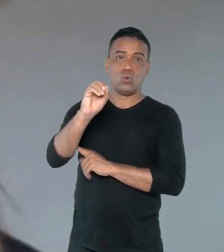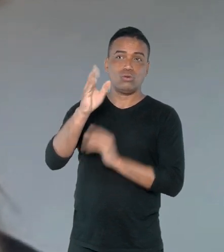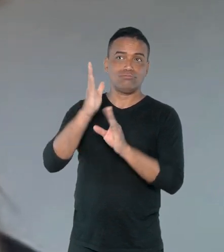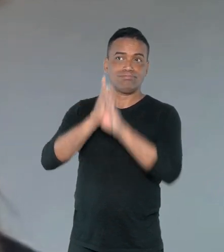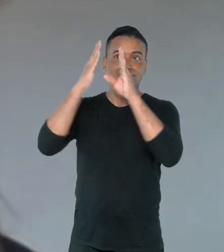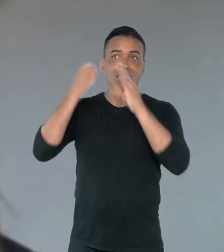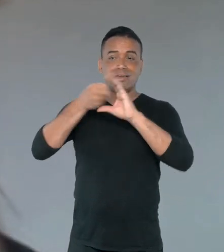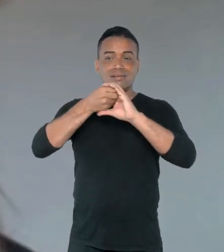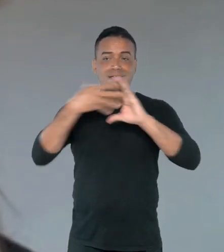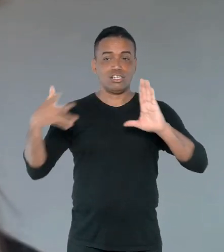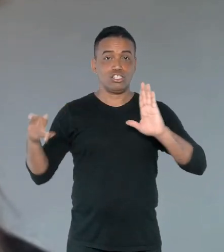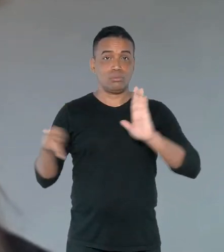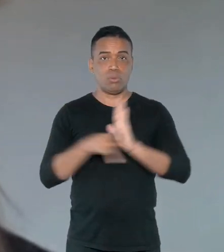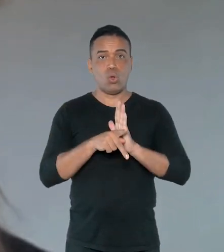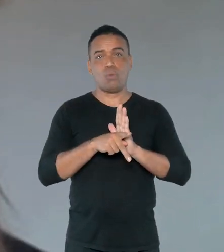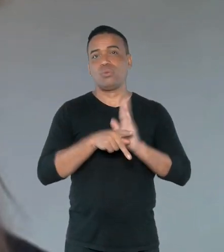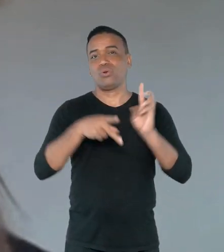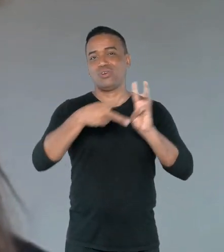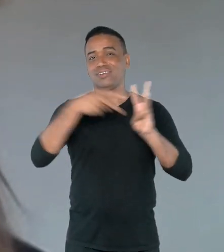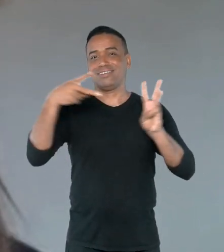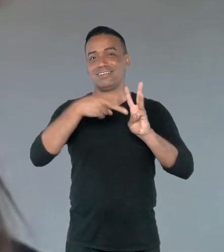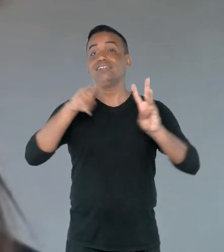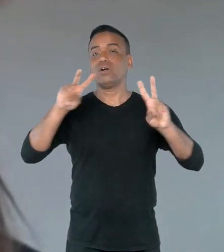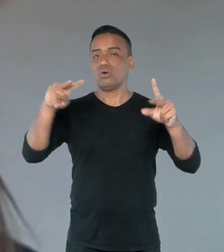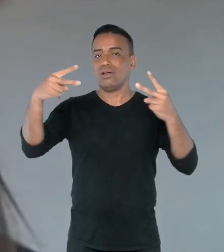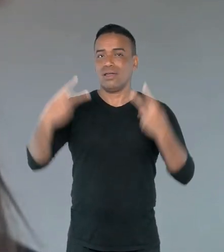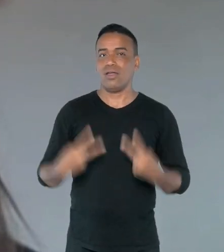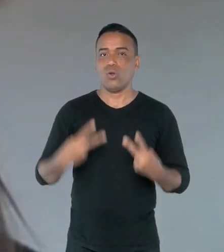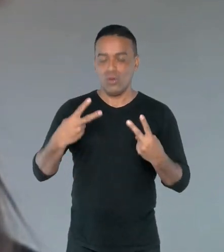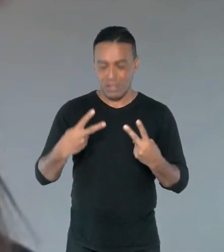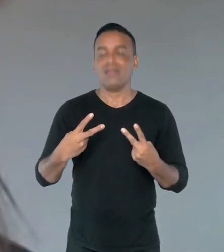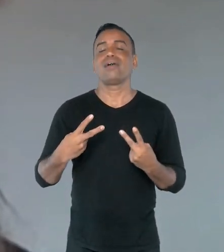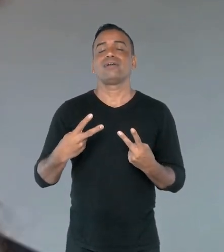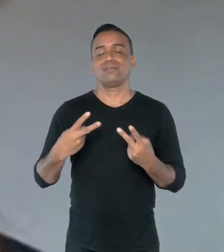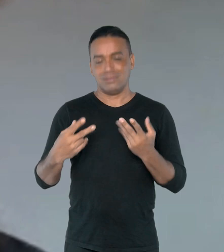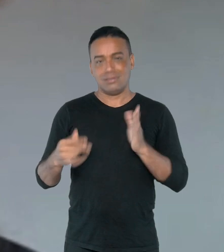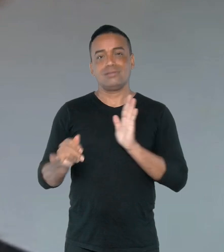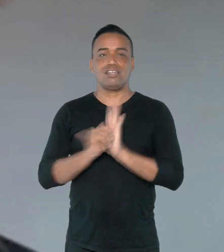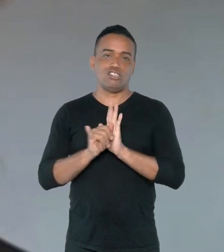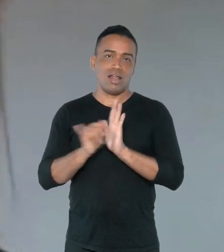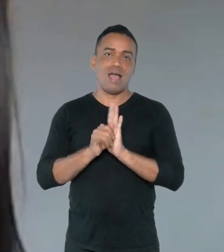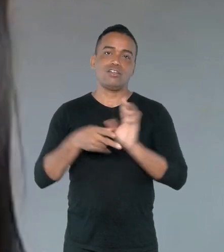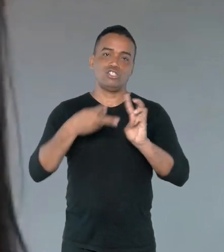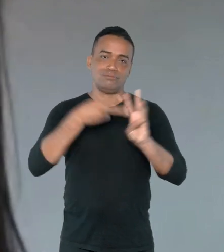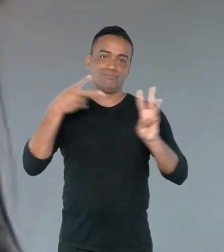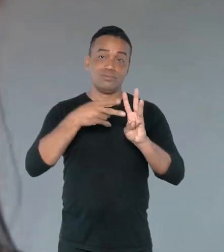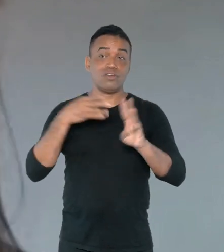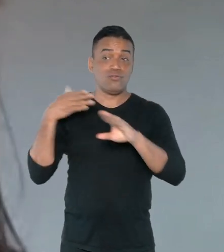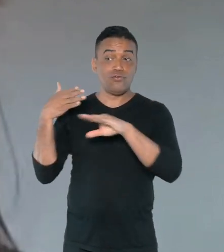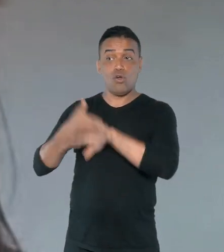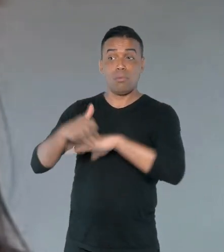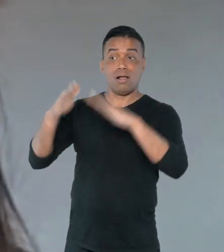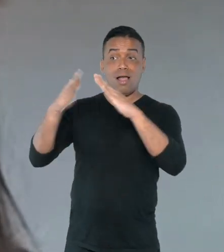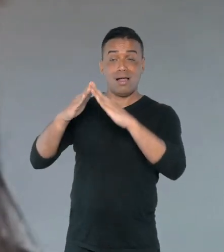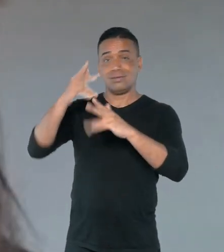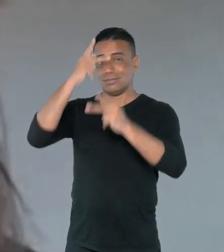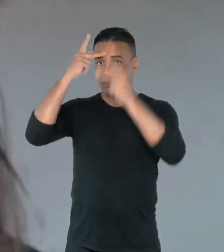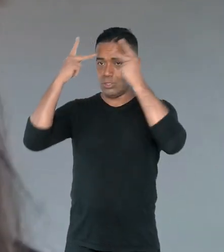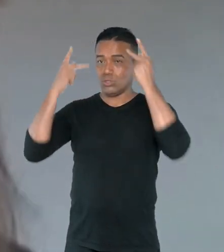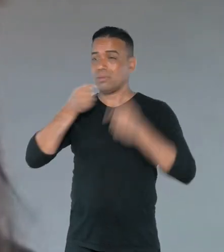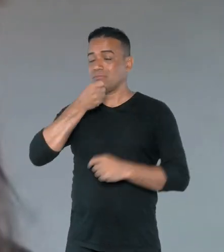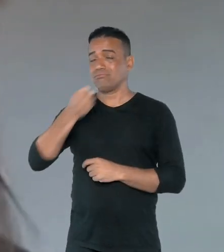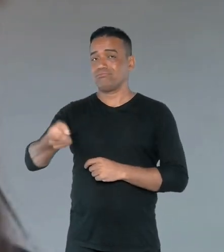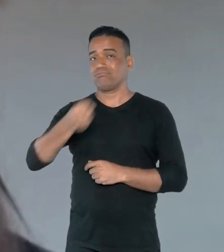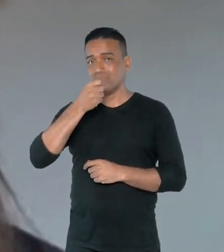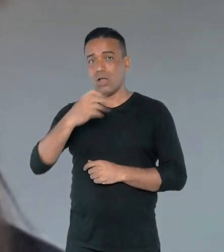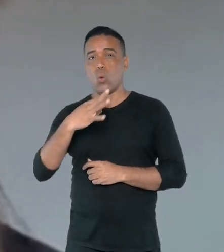essas características e se reconhecem hoje como indígenas. Fomos à casa dessas pessoas para entrevistá-las,